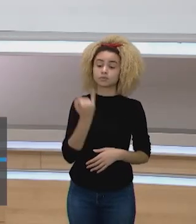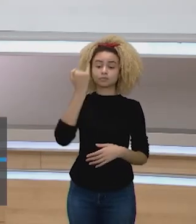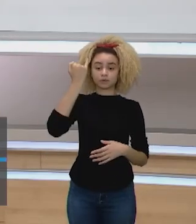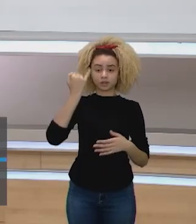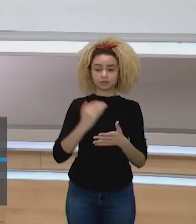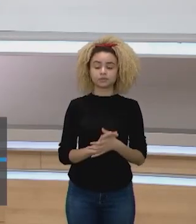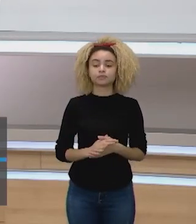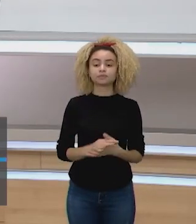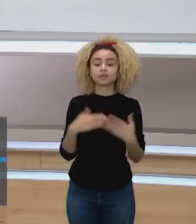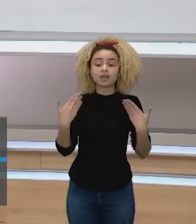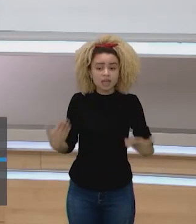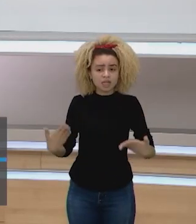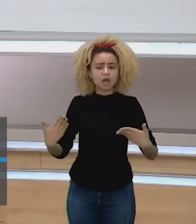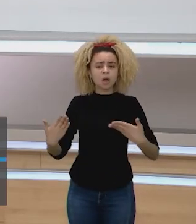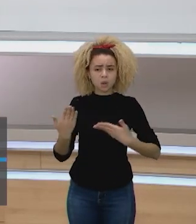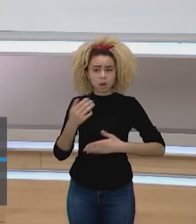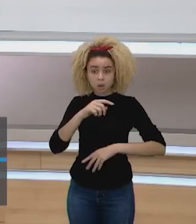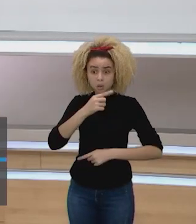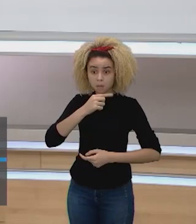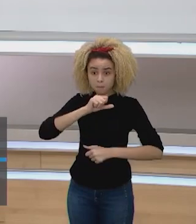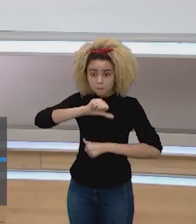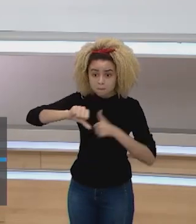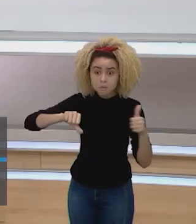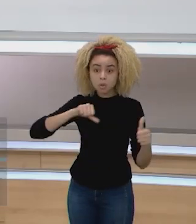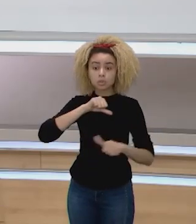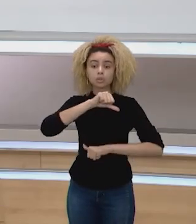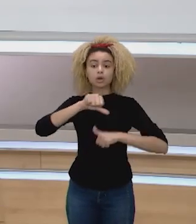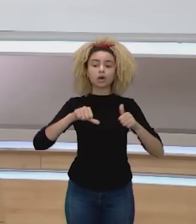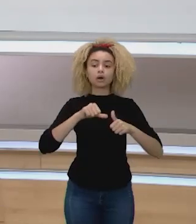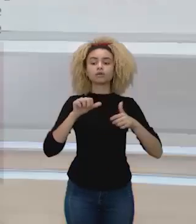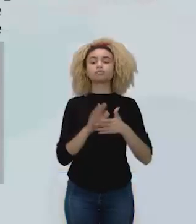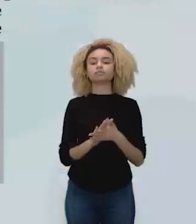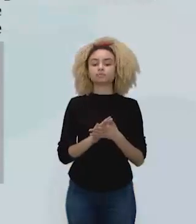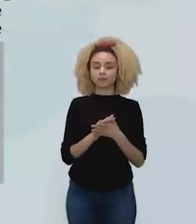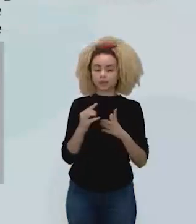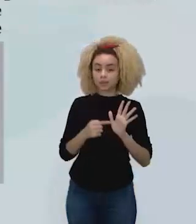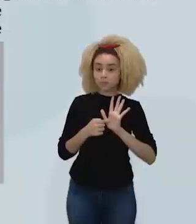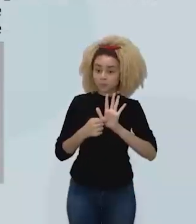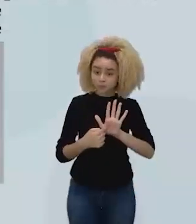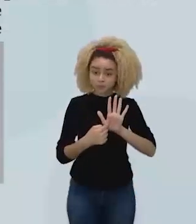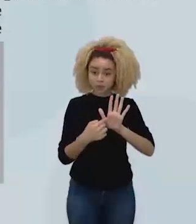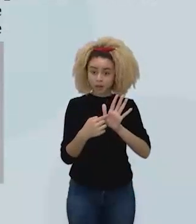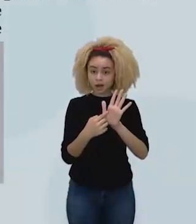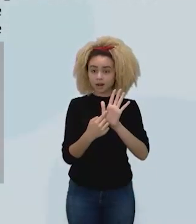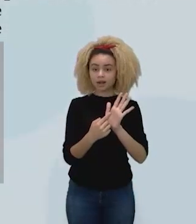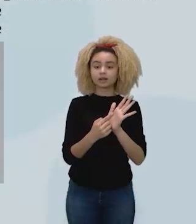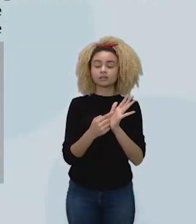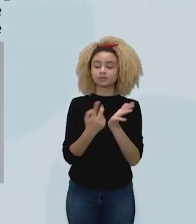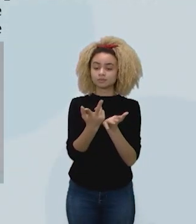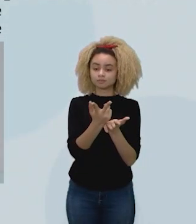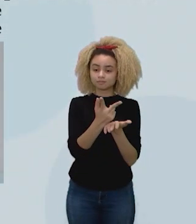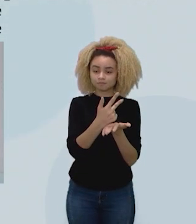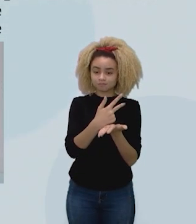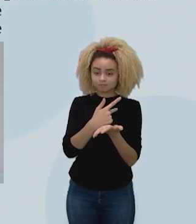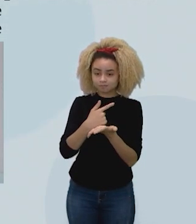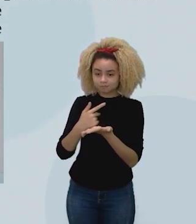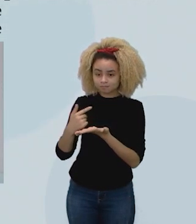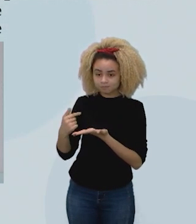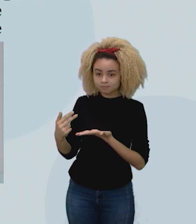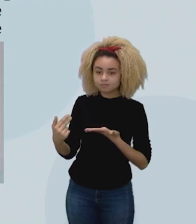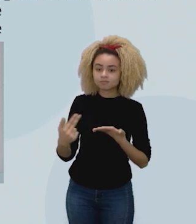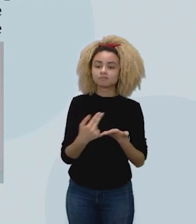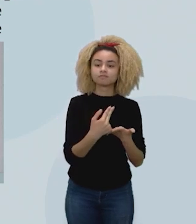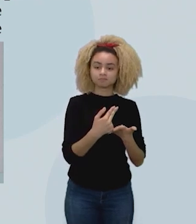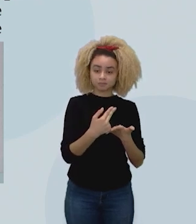Então, gente, ele revolucionou o mundo da arte ao trazer, né, o seu talento de ilustrador gráfico. O Andy Warhol, inicialmente, ele